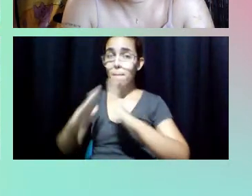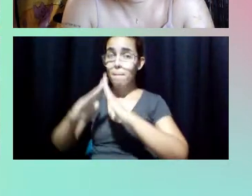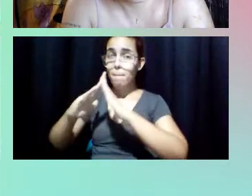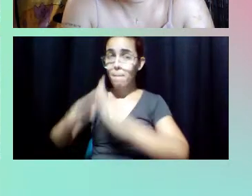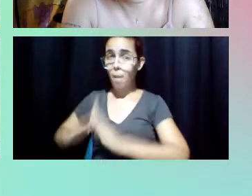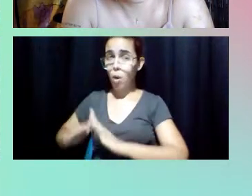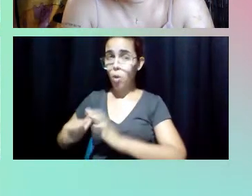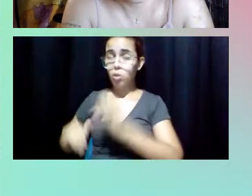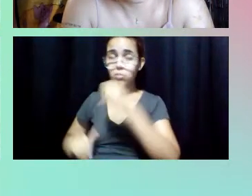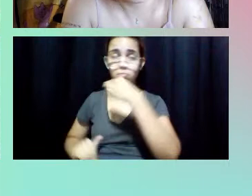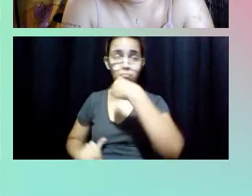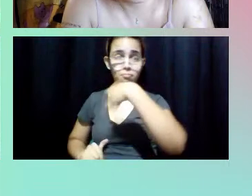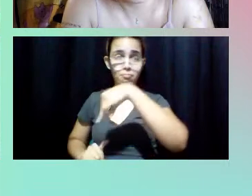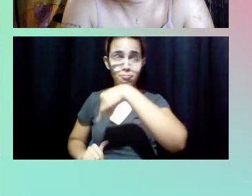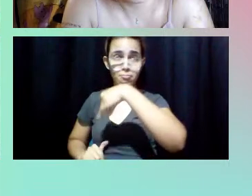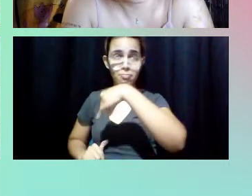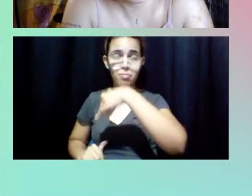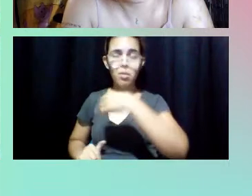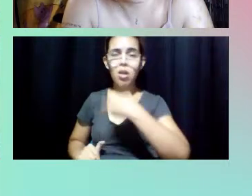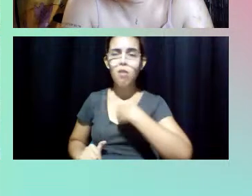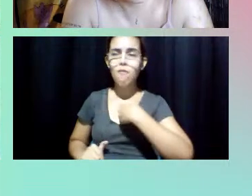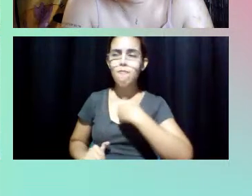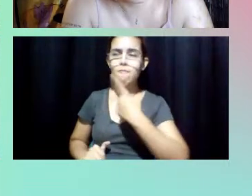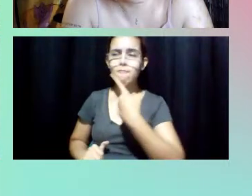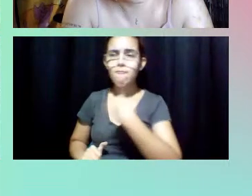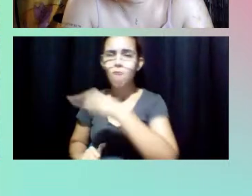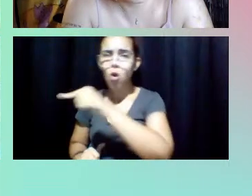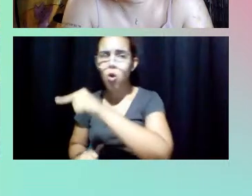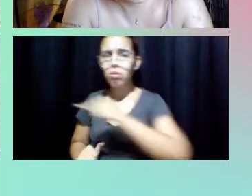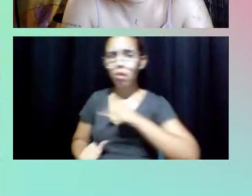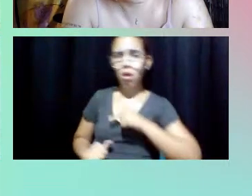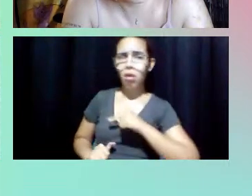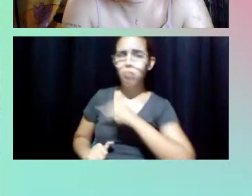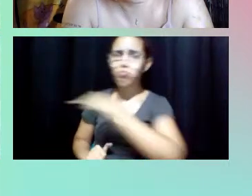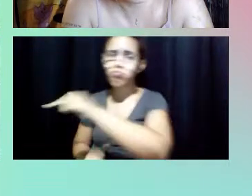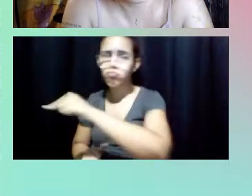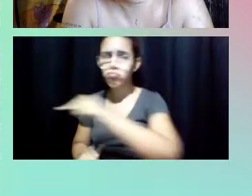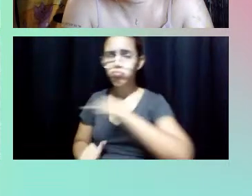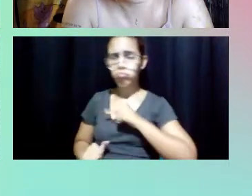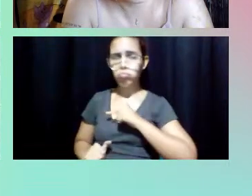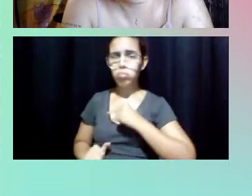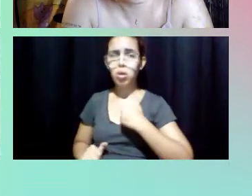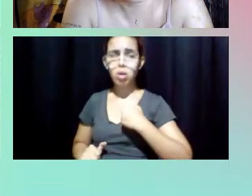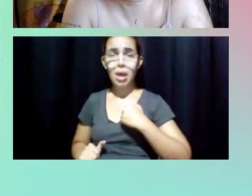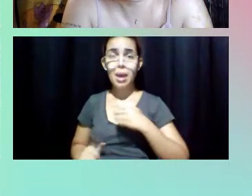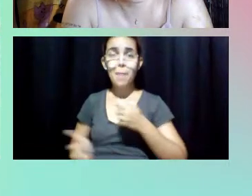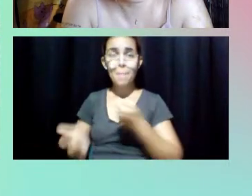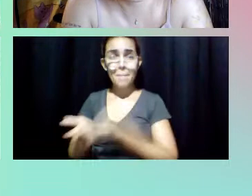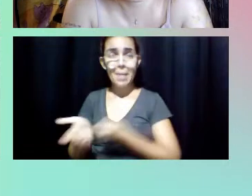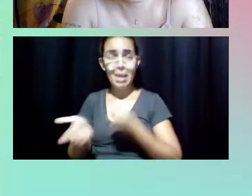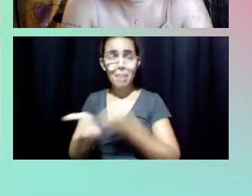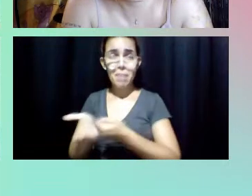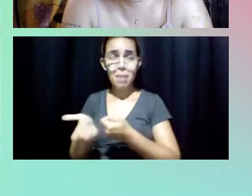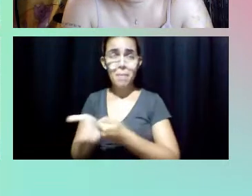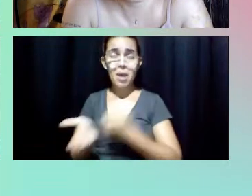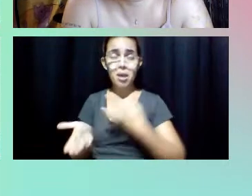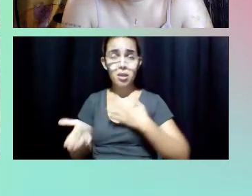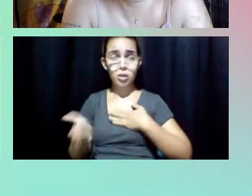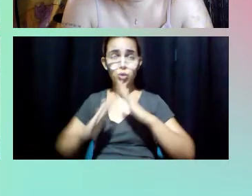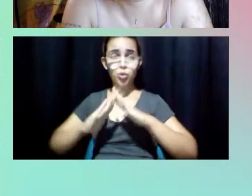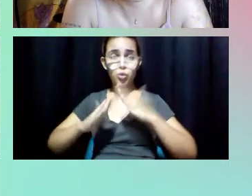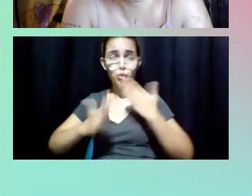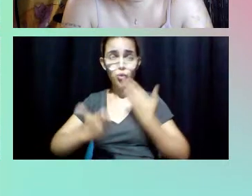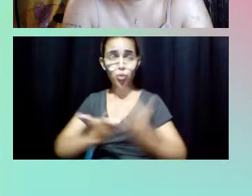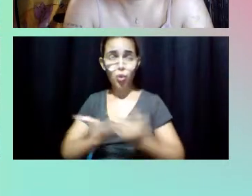naquela... Eu vou, não vou... E a minha luta toda era para criar uma escola para surdos, que a gente tinha a instituição, mas